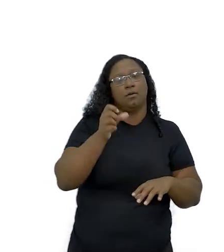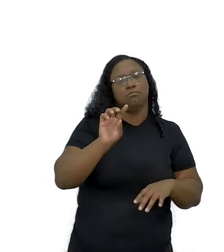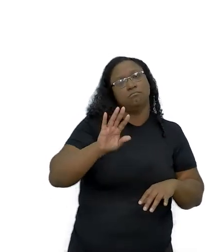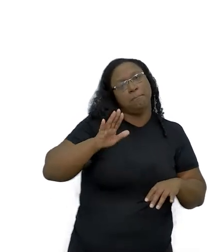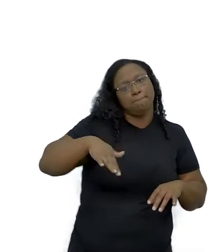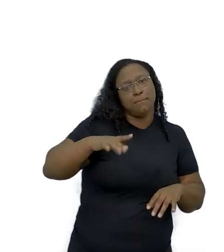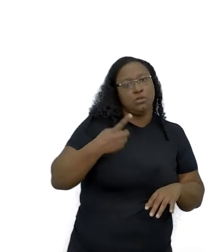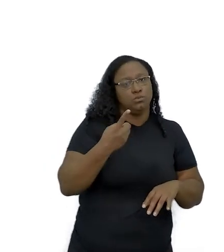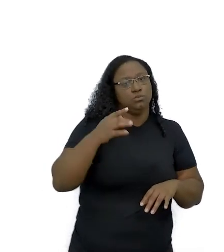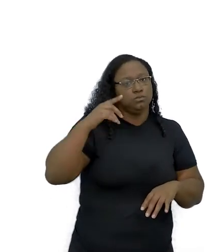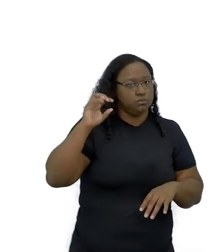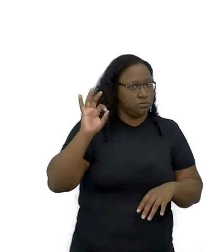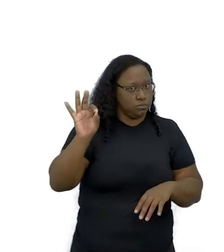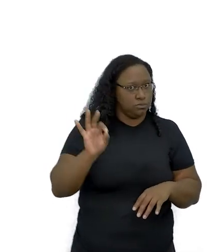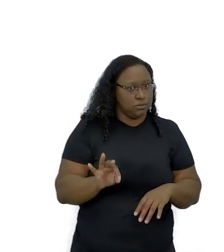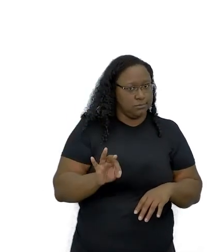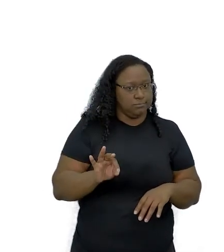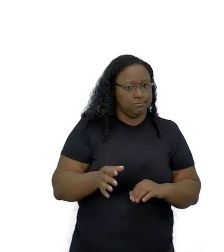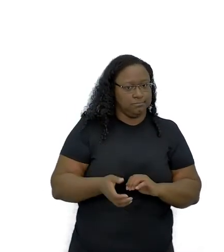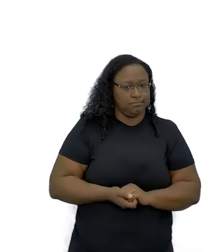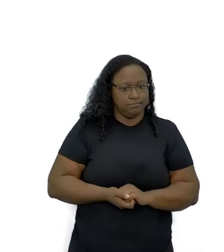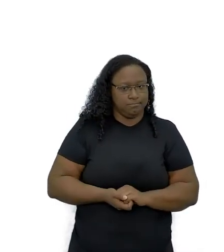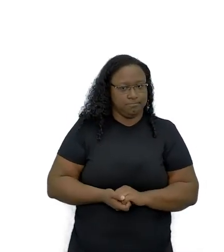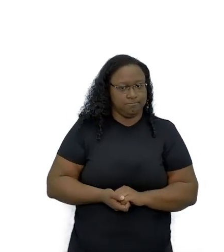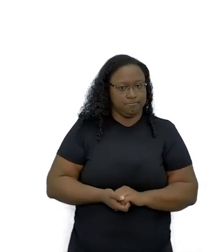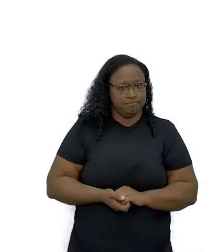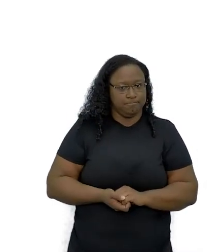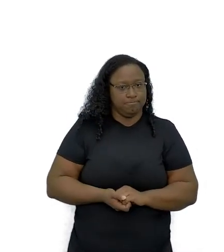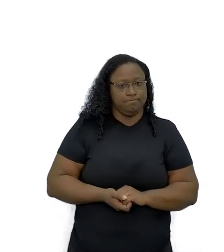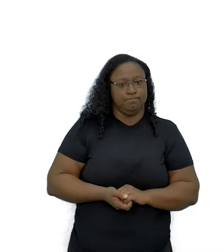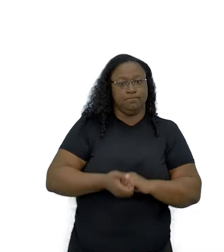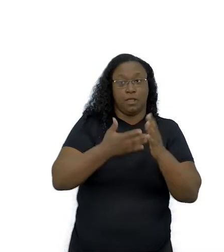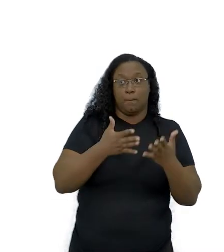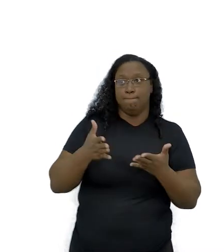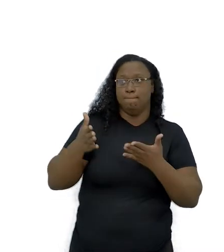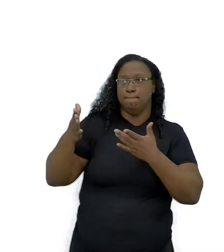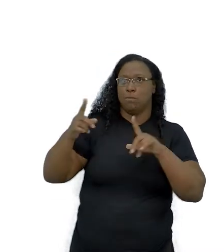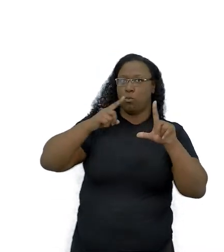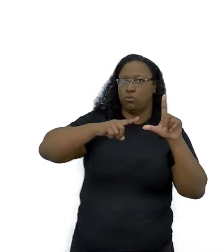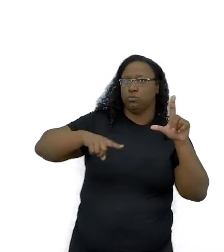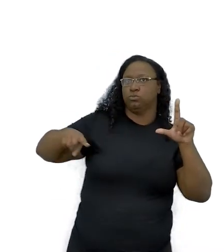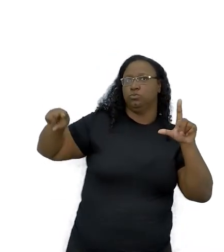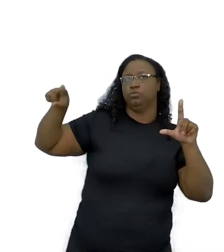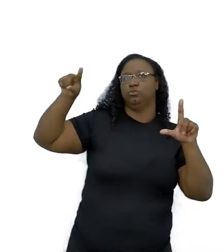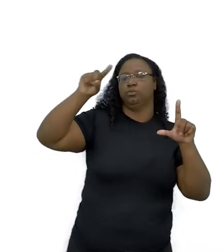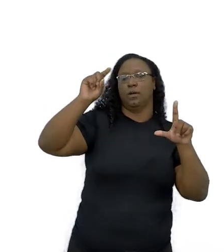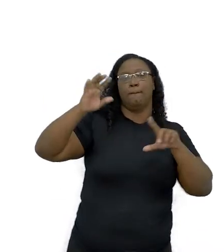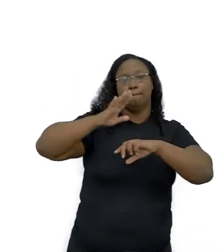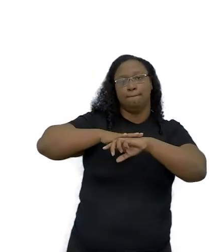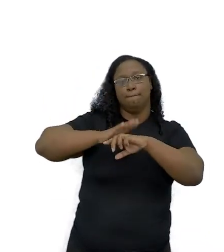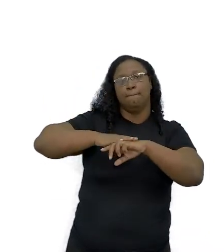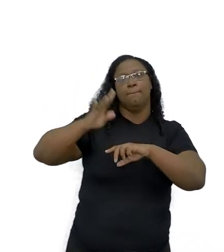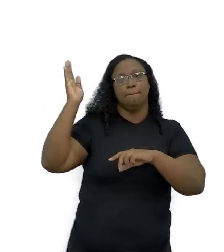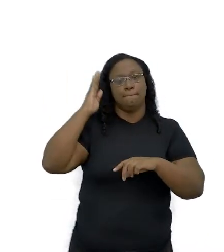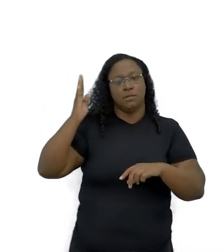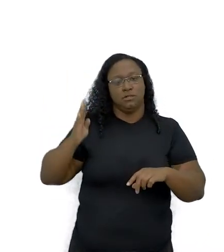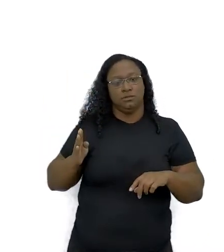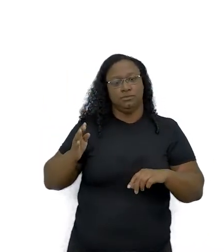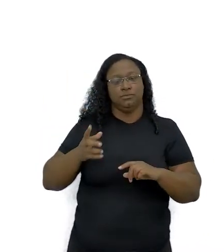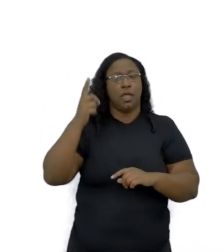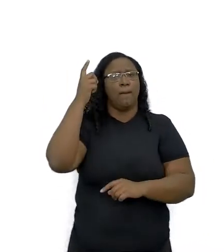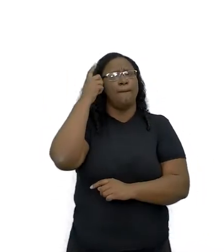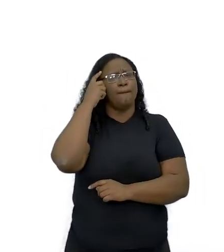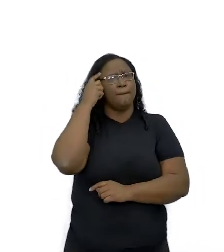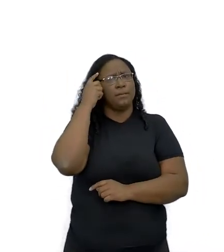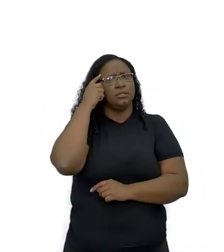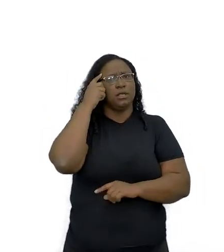de 1%. Bom, isso é a matriz energética de tudo que o Brasil produz. Agora vamos pensar